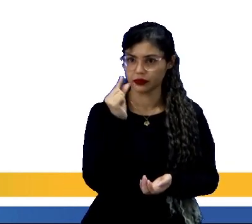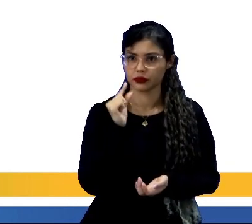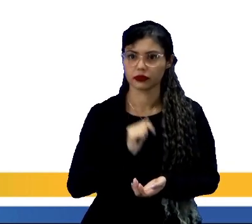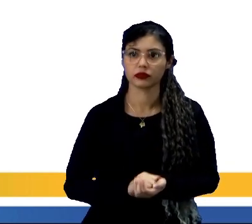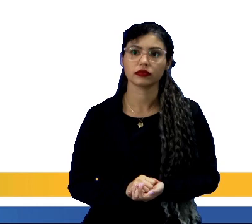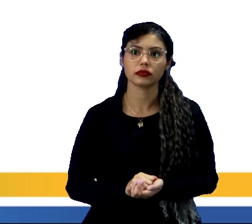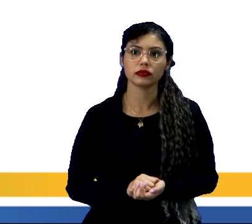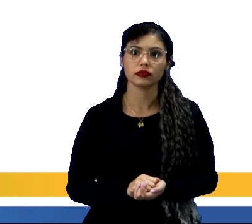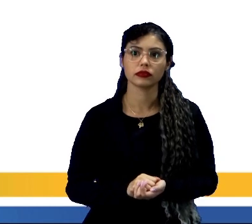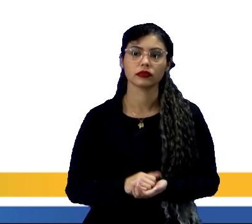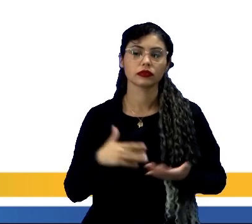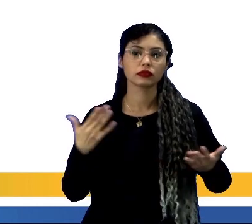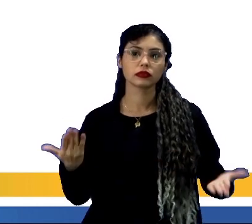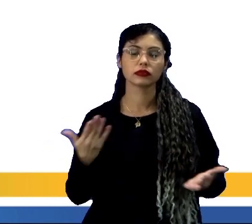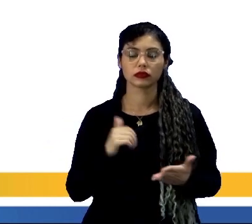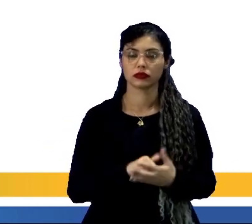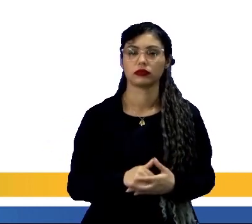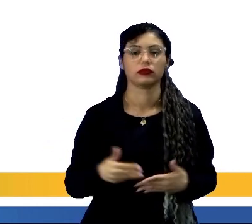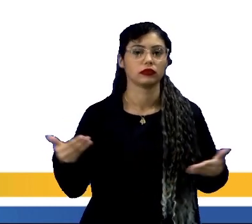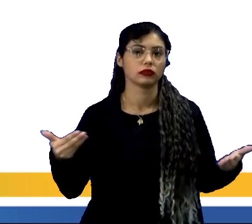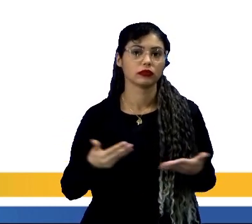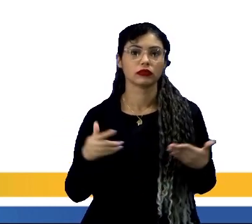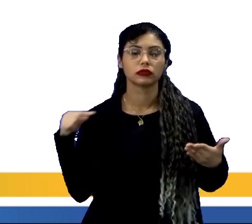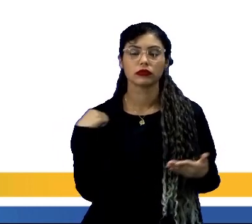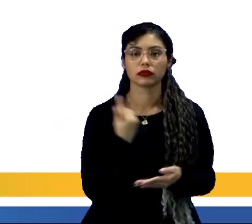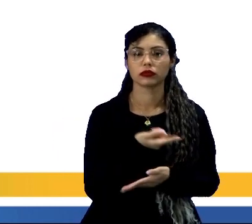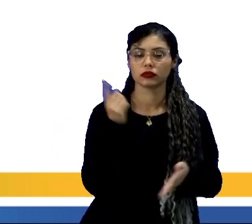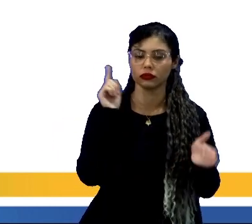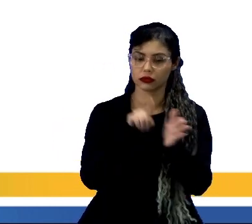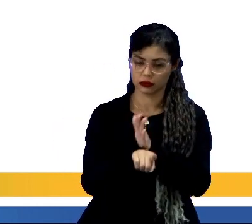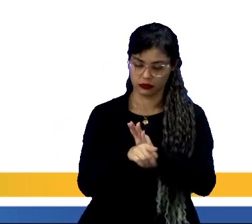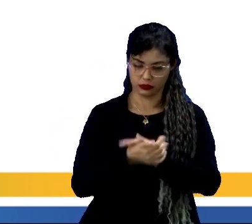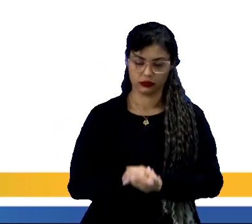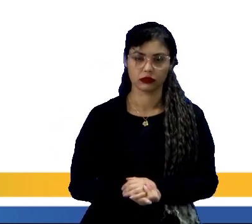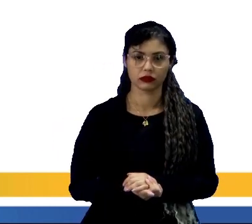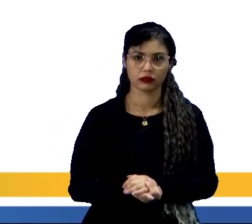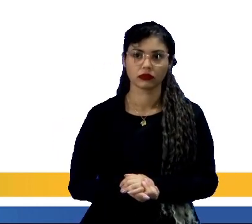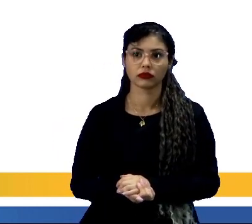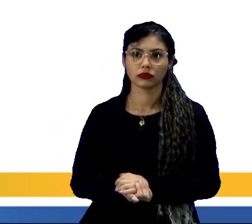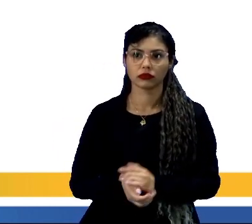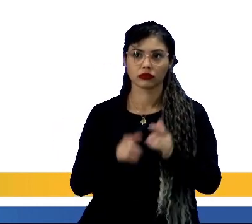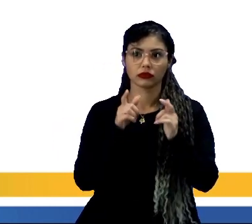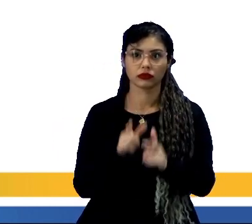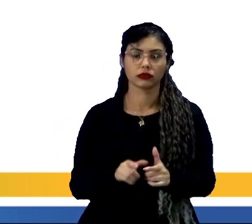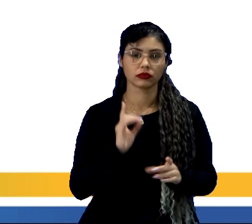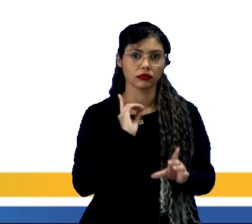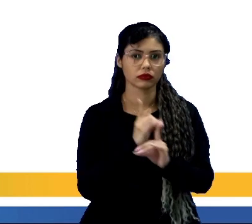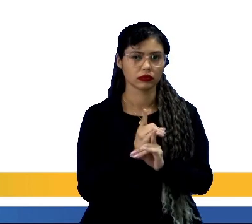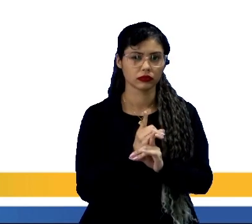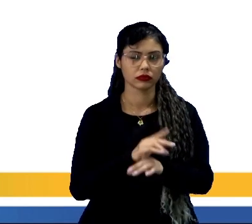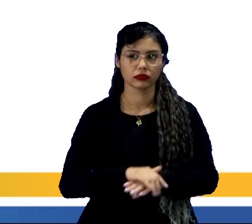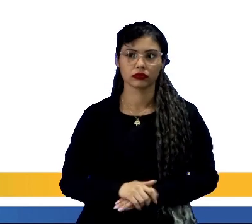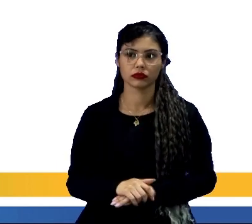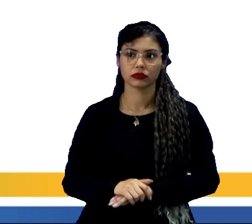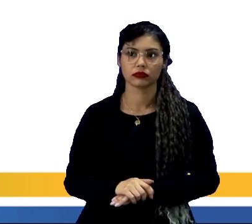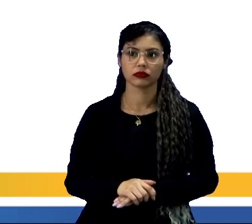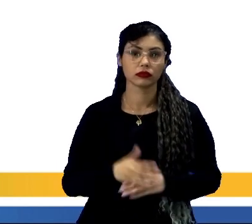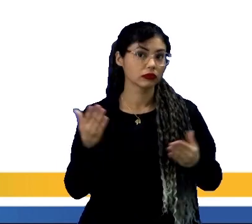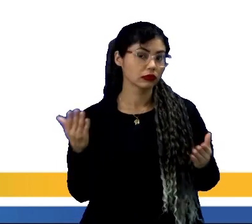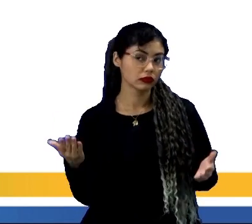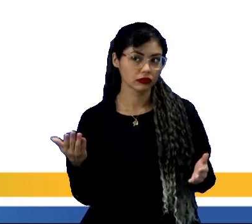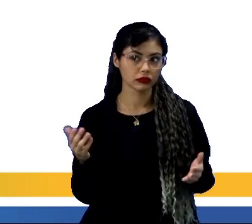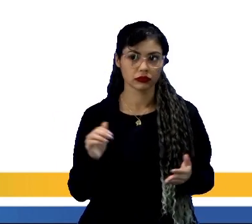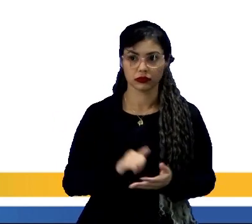comigo. Então, agora nós temos aqui as perguntas. Onde esse verbete é encontrado? E